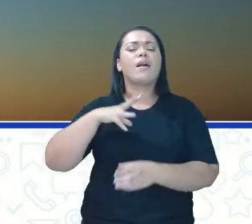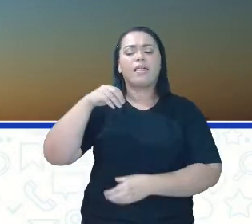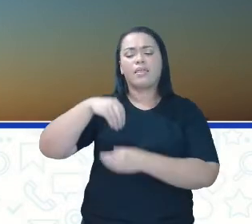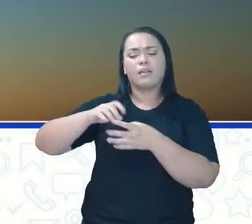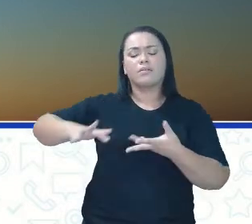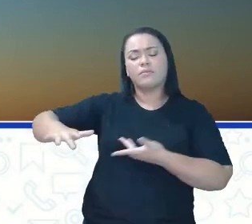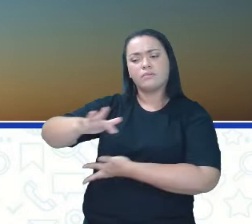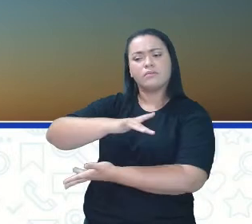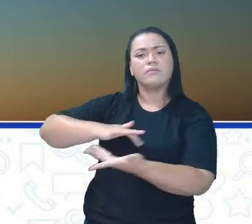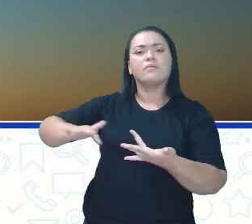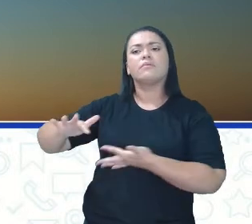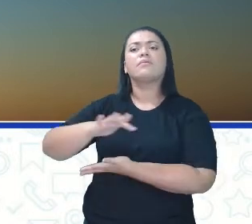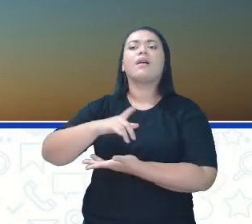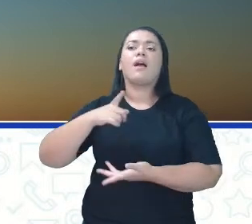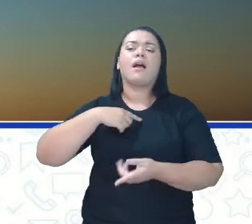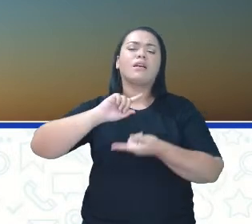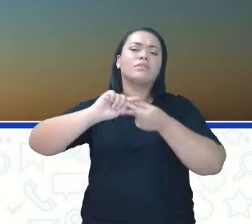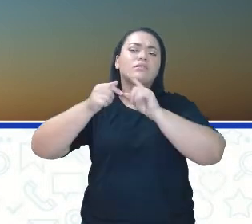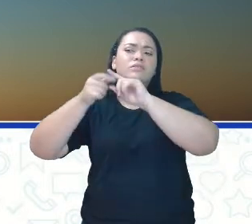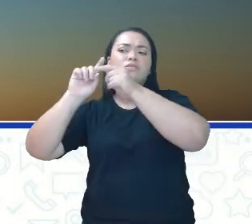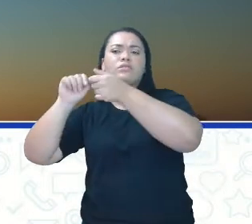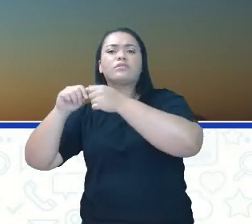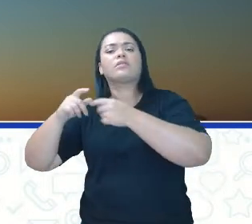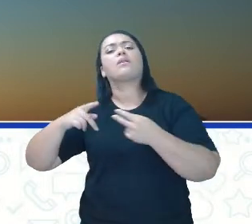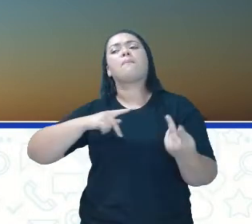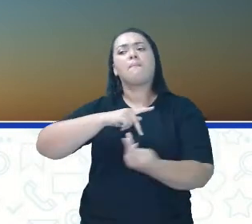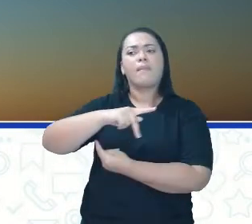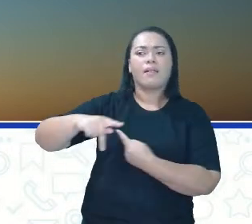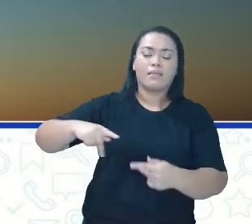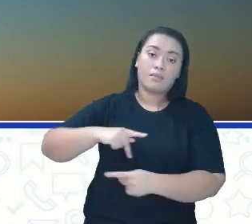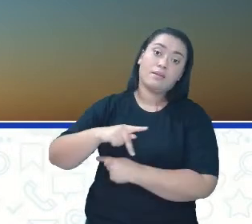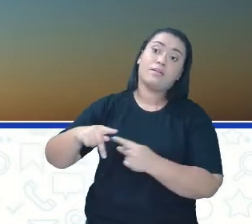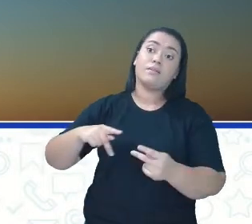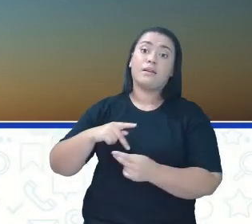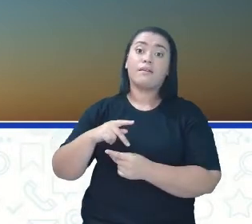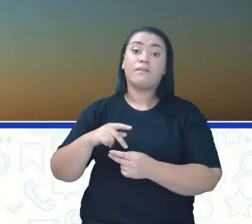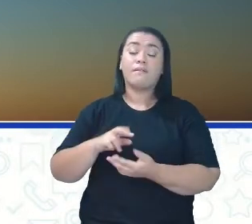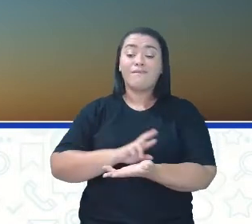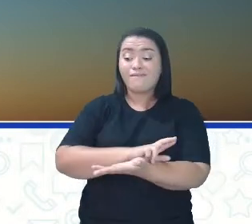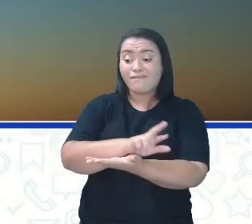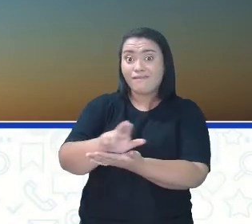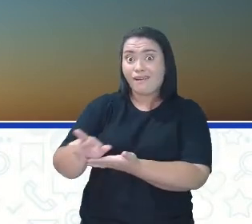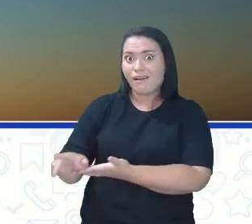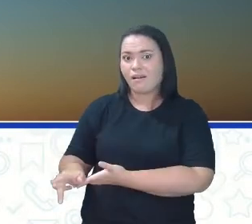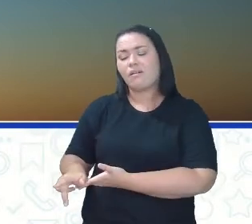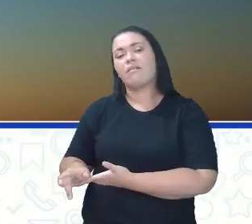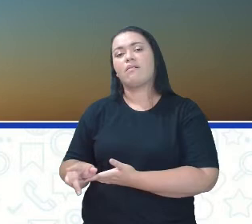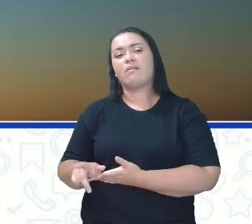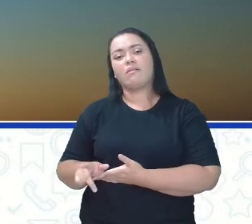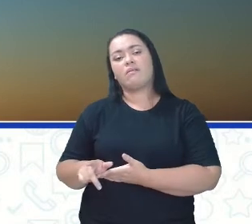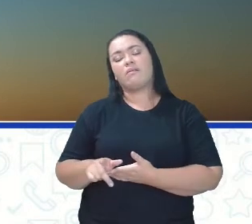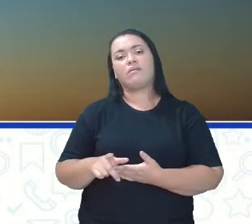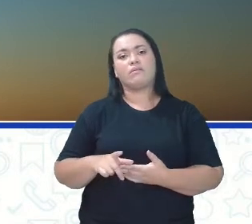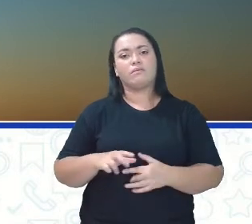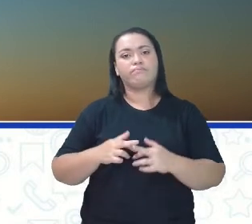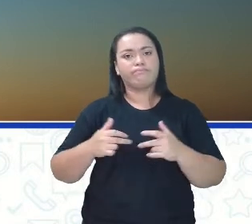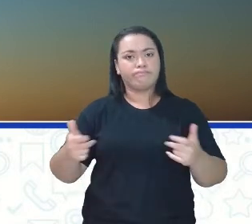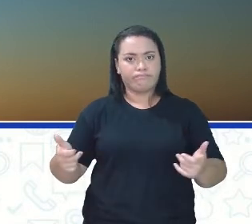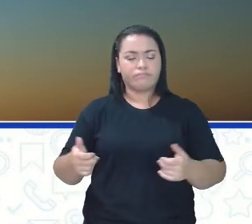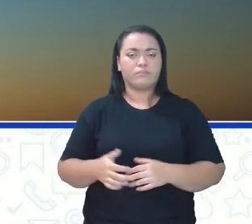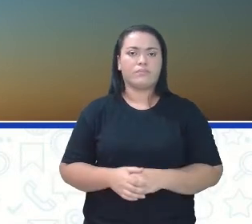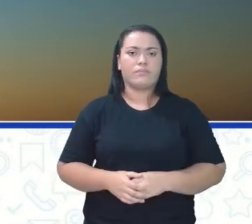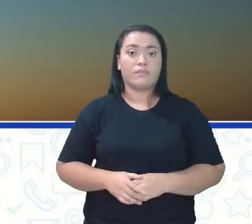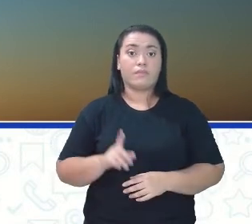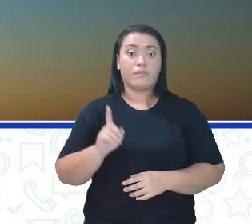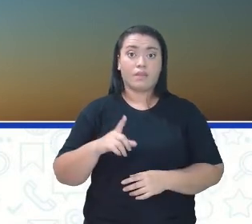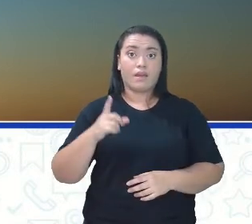universo? Galáxias, estrelas, planetas e vários fenômenos. Então, esse seria aí